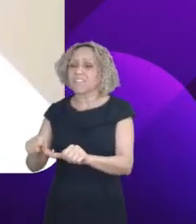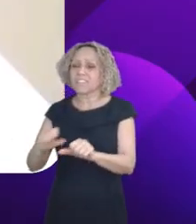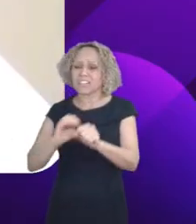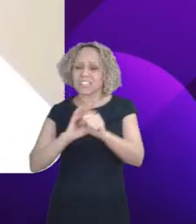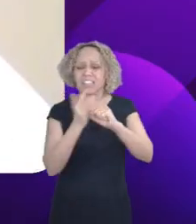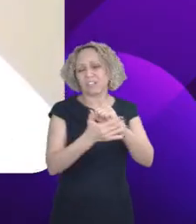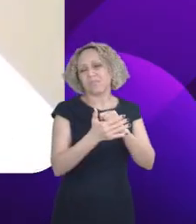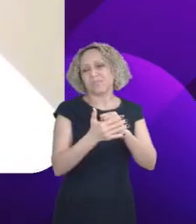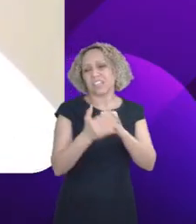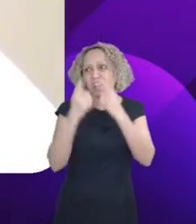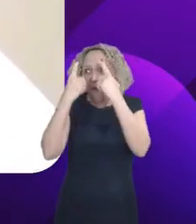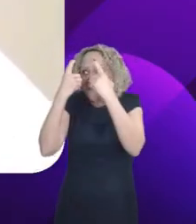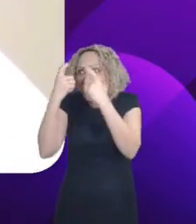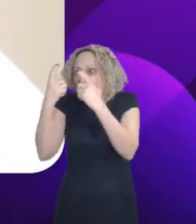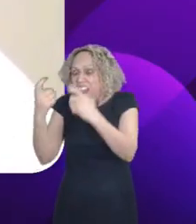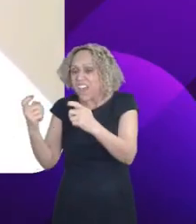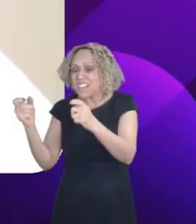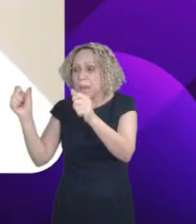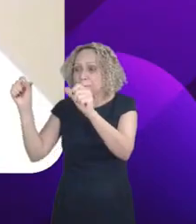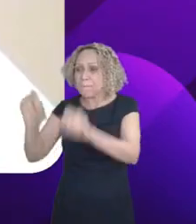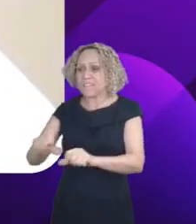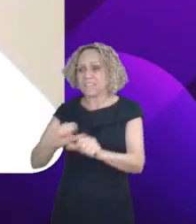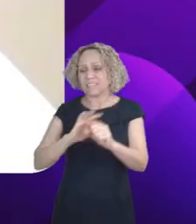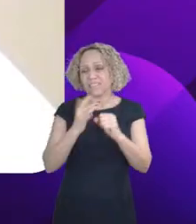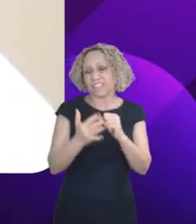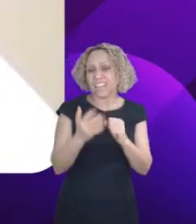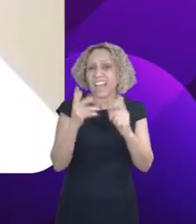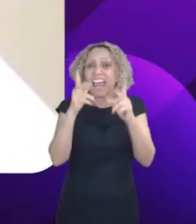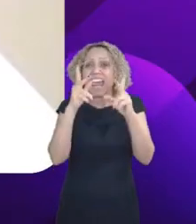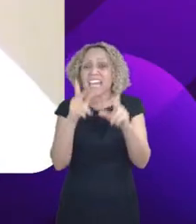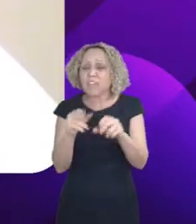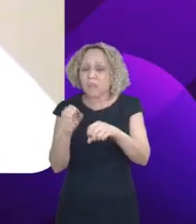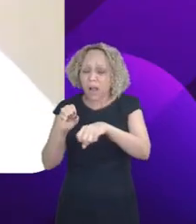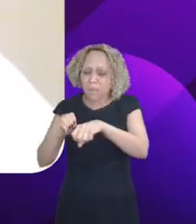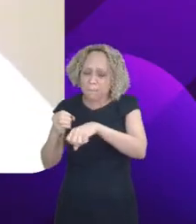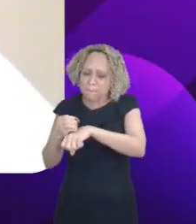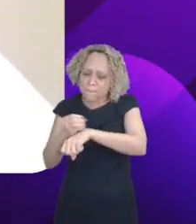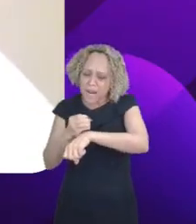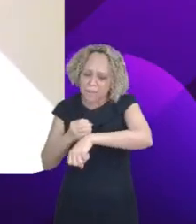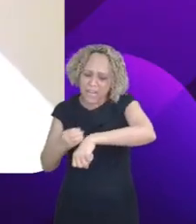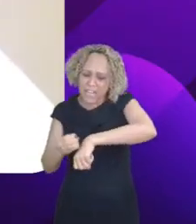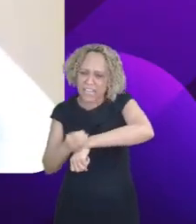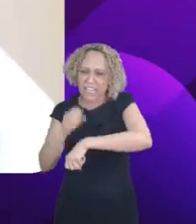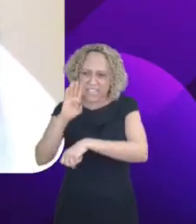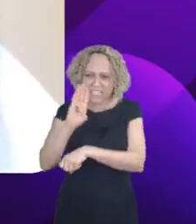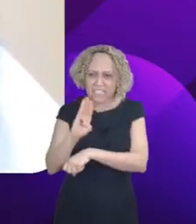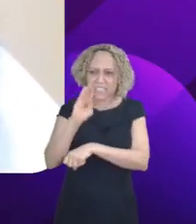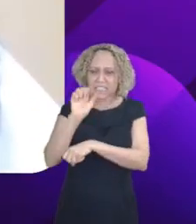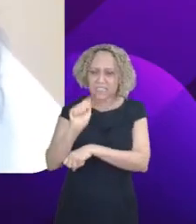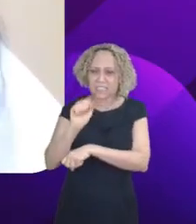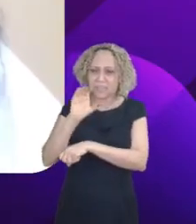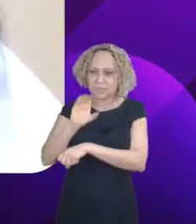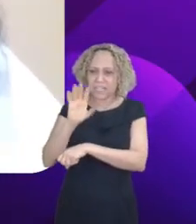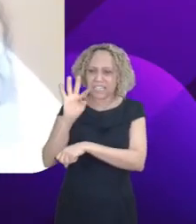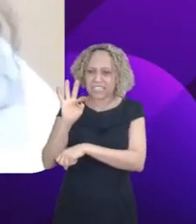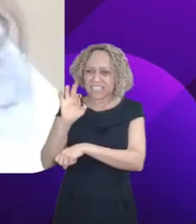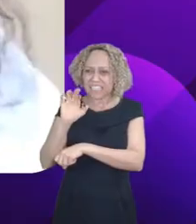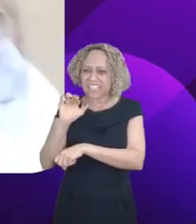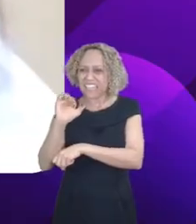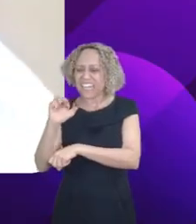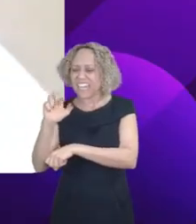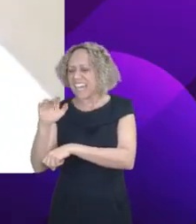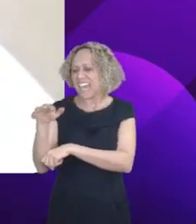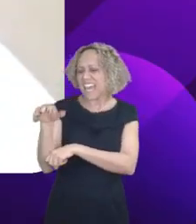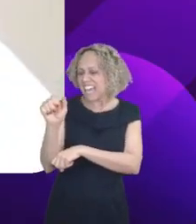a Covid-19. É uma superbactéria porque quanto mais a gente coloca antibiótico, um vírus, quanto mais a gente coloca vacina, a Lei Maria